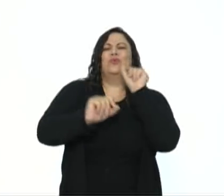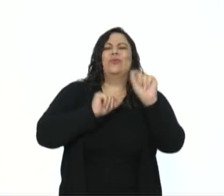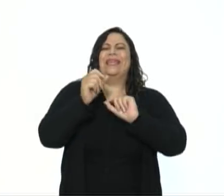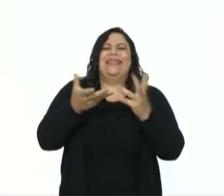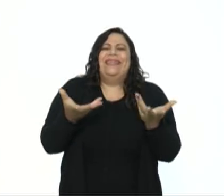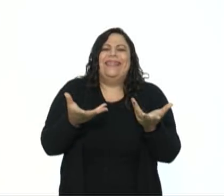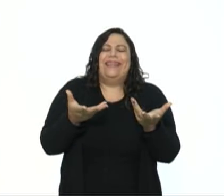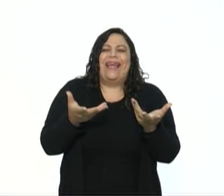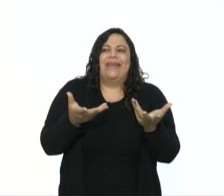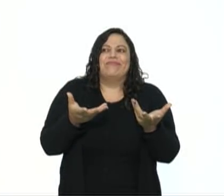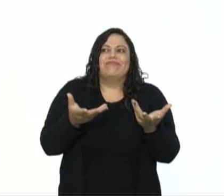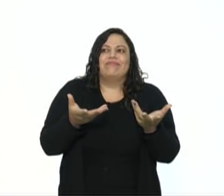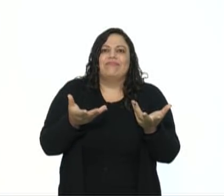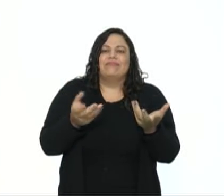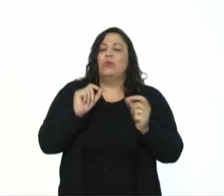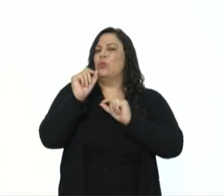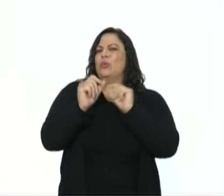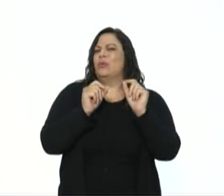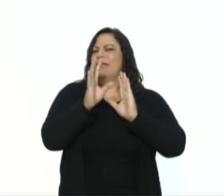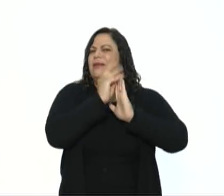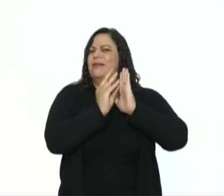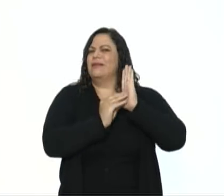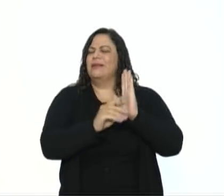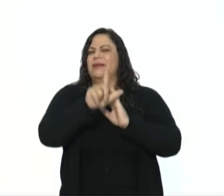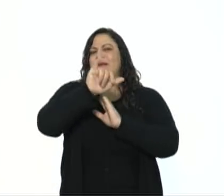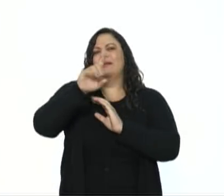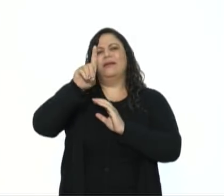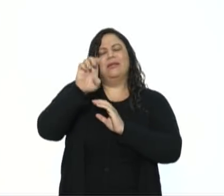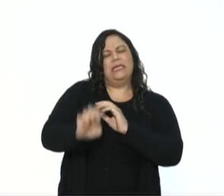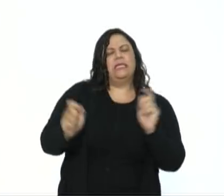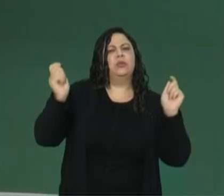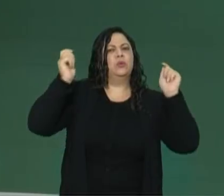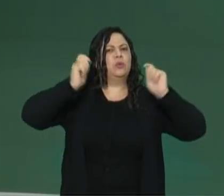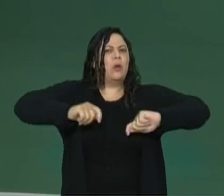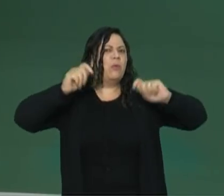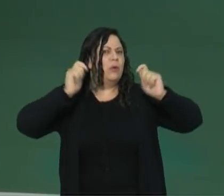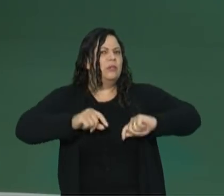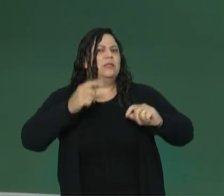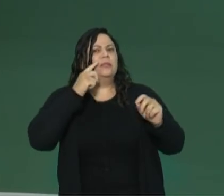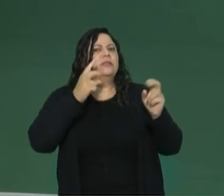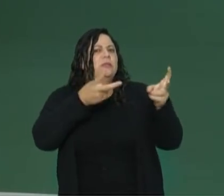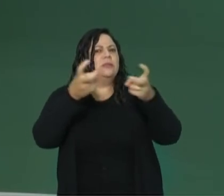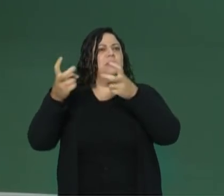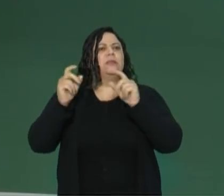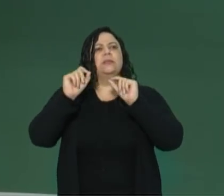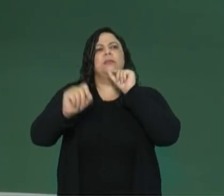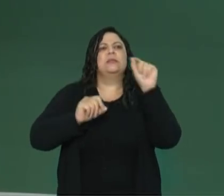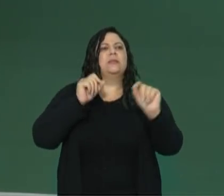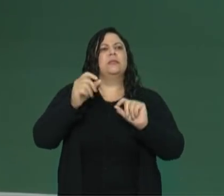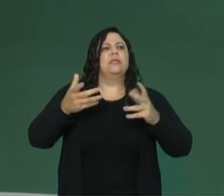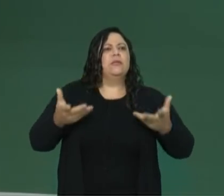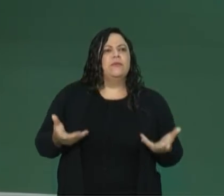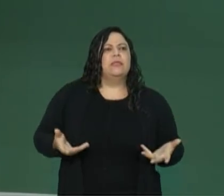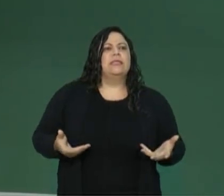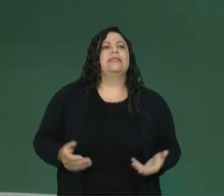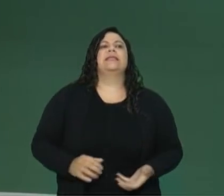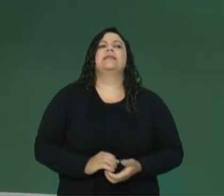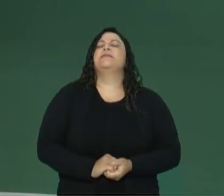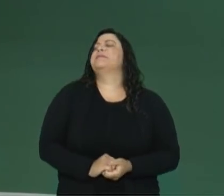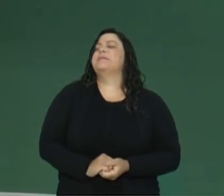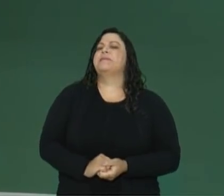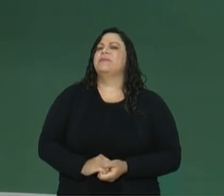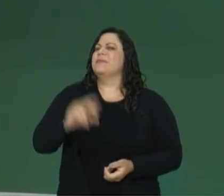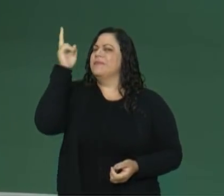para você, quais elementos do LEAD são possíveis reconhecer nele? Neste parágrafo, lembra que a